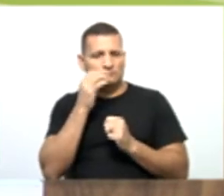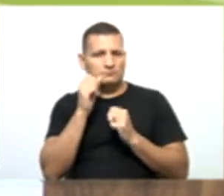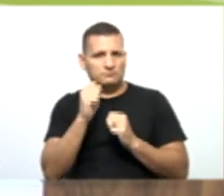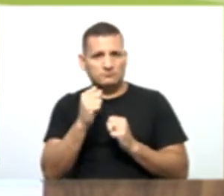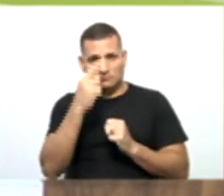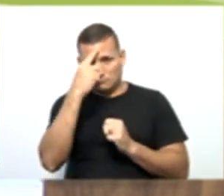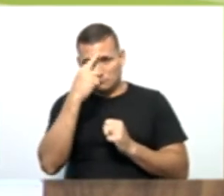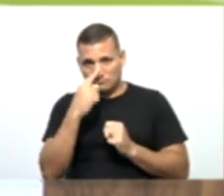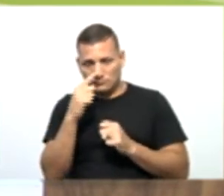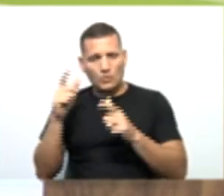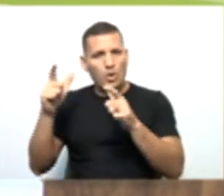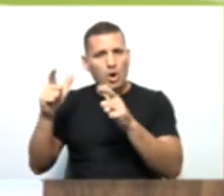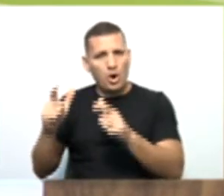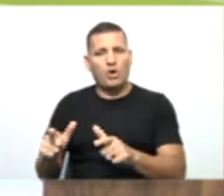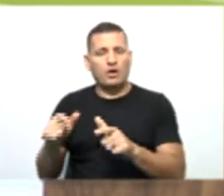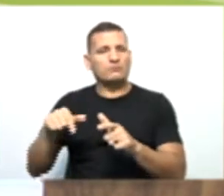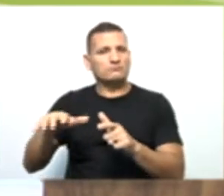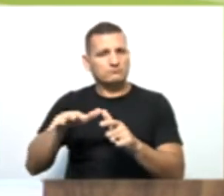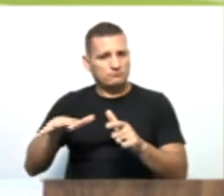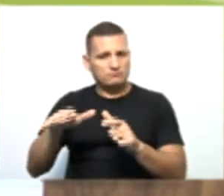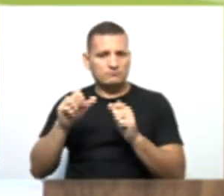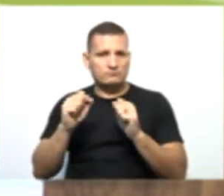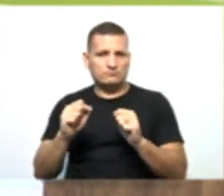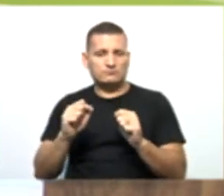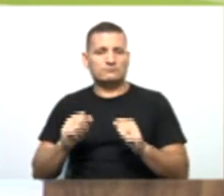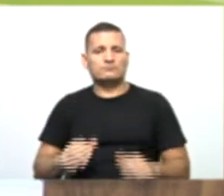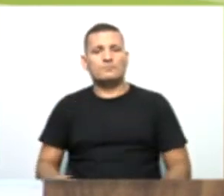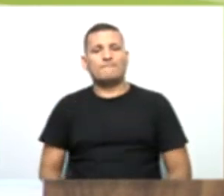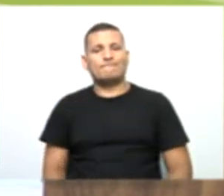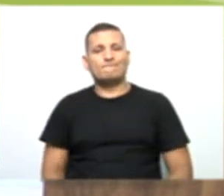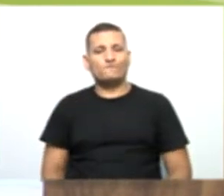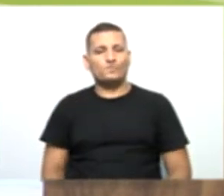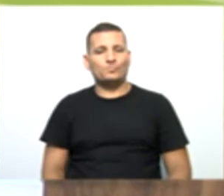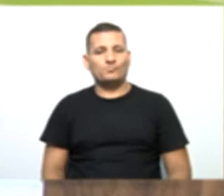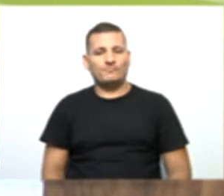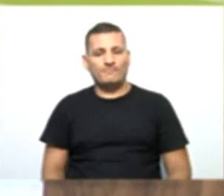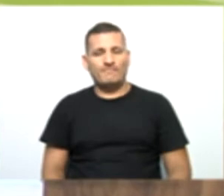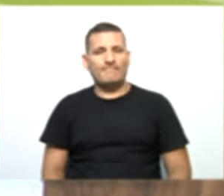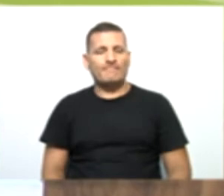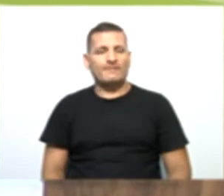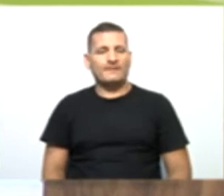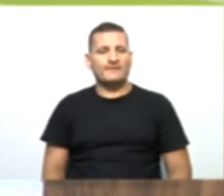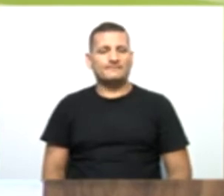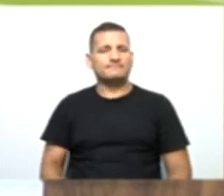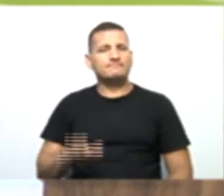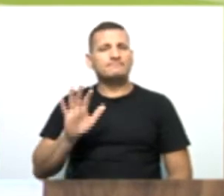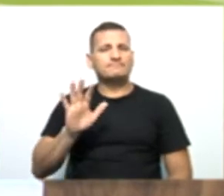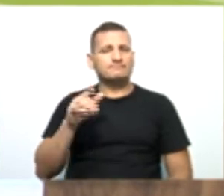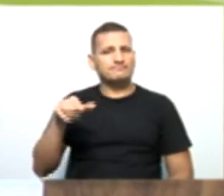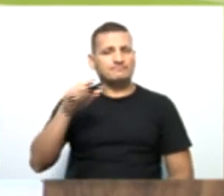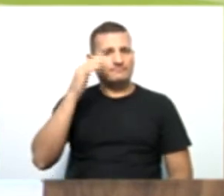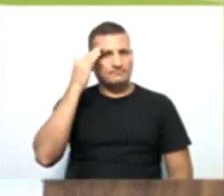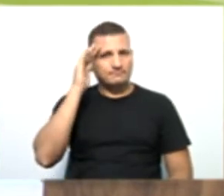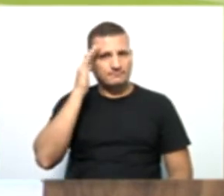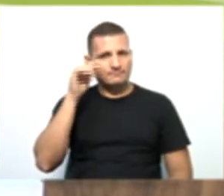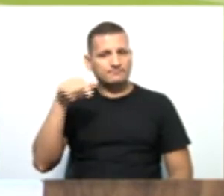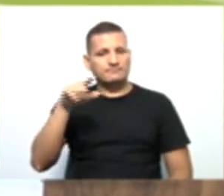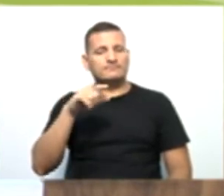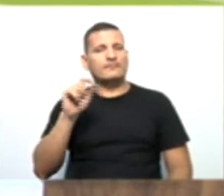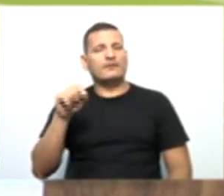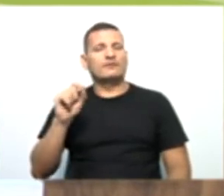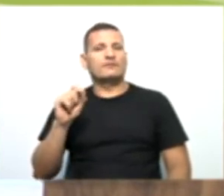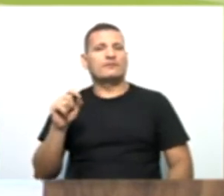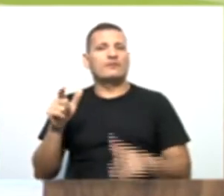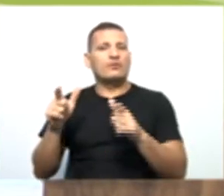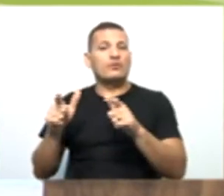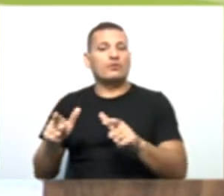Pode. Então aí a gente era só para trazer, assim, ia responder aqui, mas para eles entenderem que são as questões mesmo do